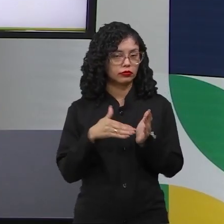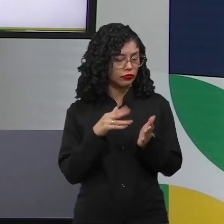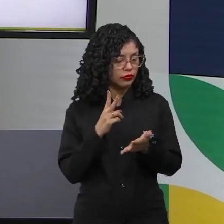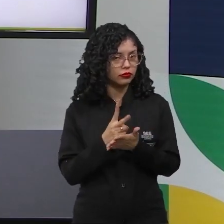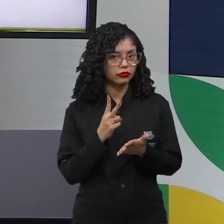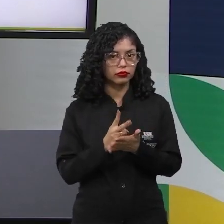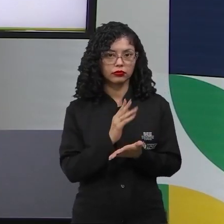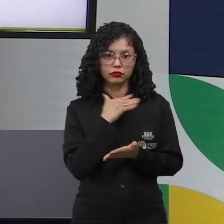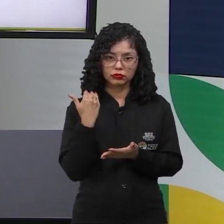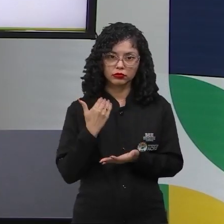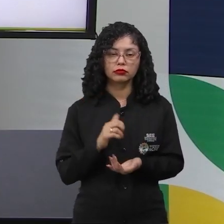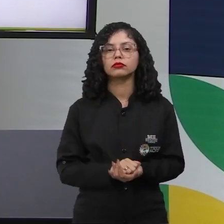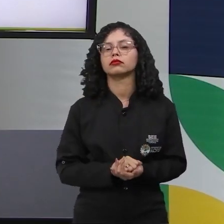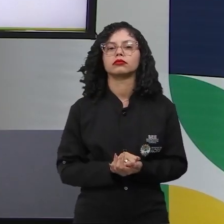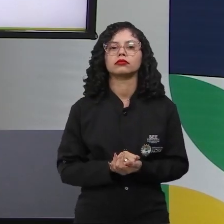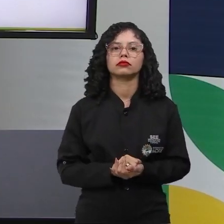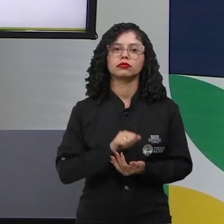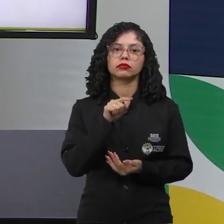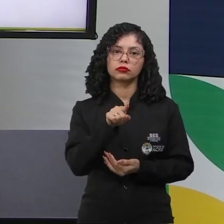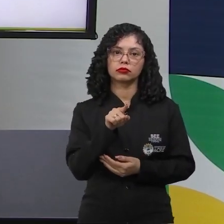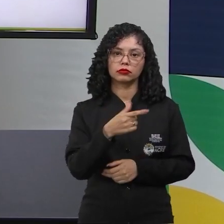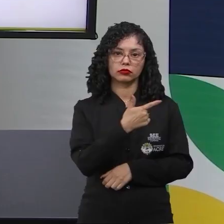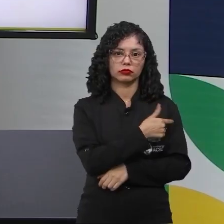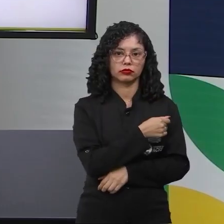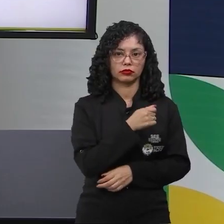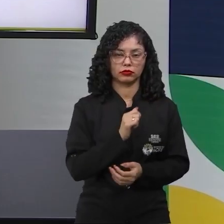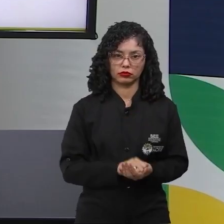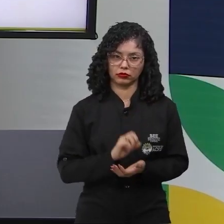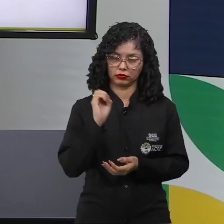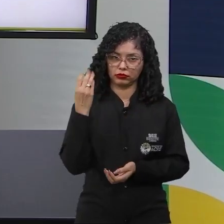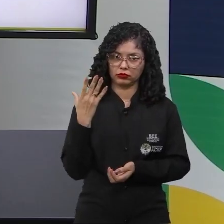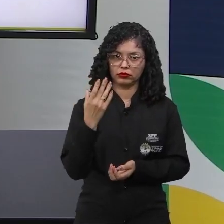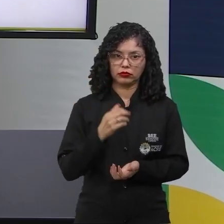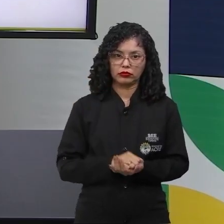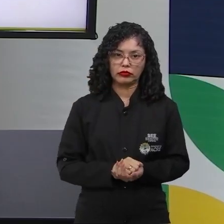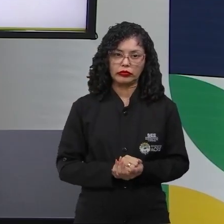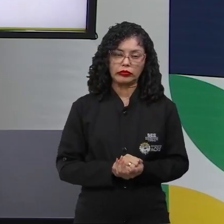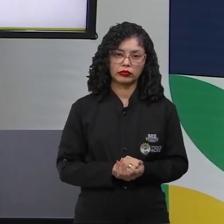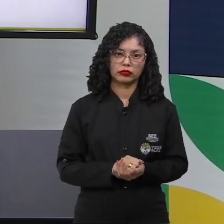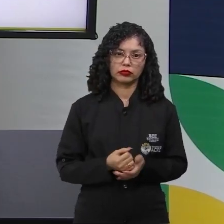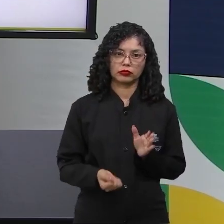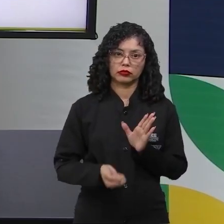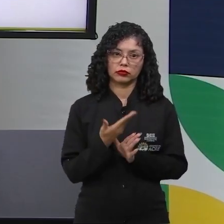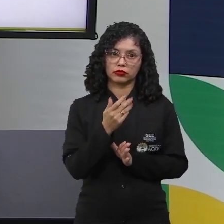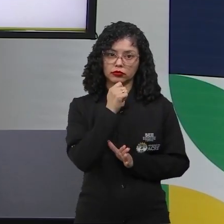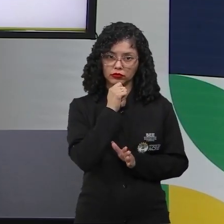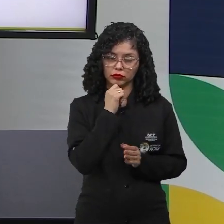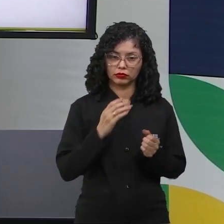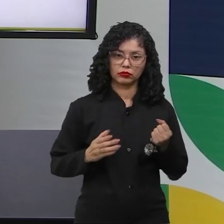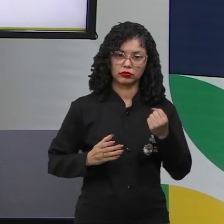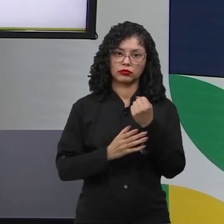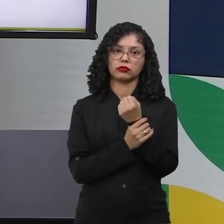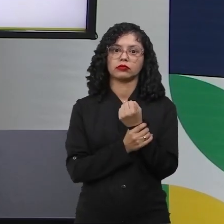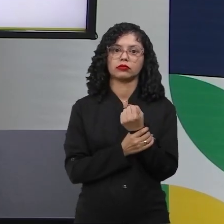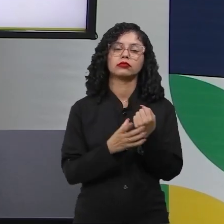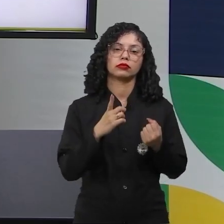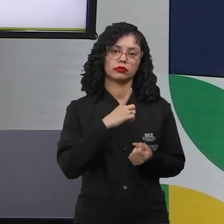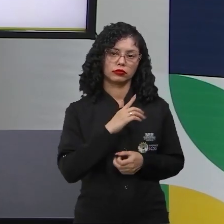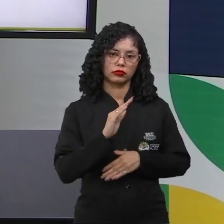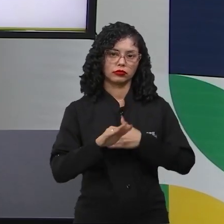mesmo a morte. Então, a vacina, nesse caso, ela é uma forma segura de você